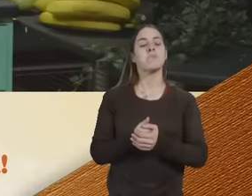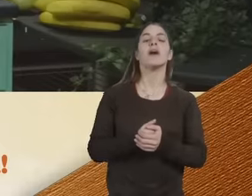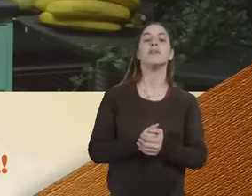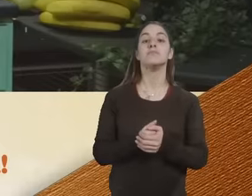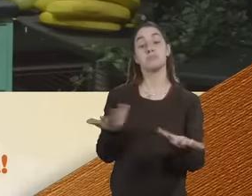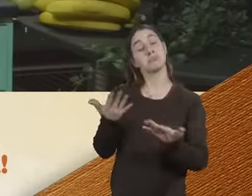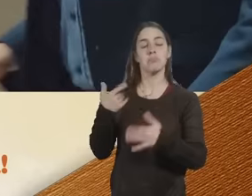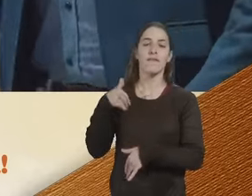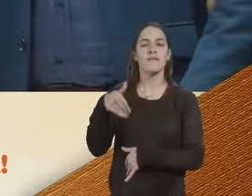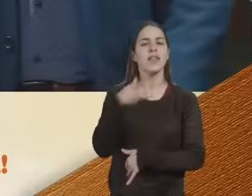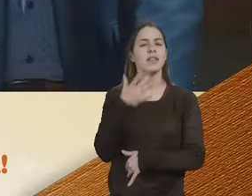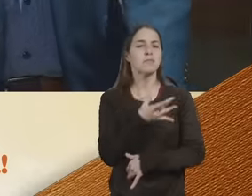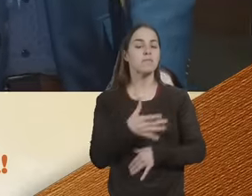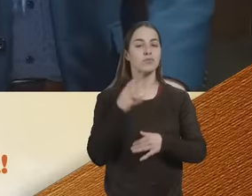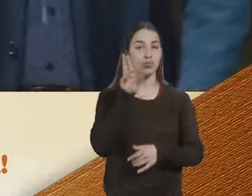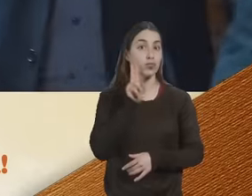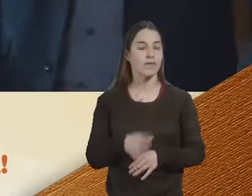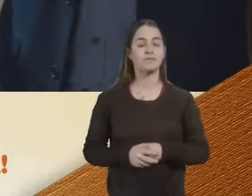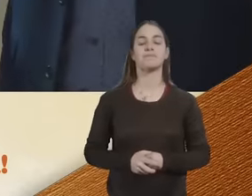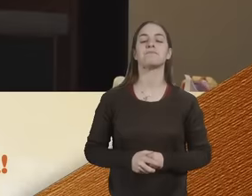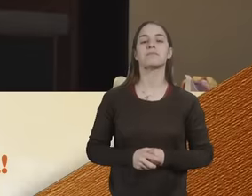em frente. Ui, onde é que está? Onde é que está o...